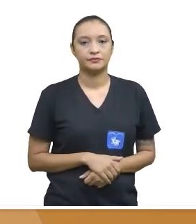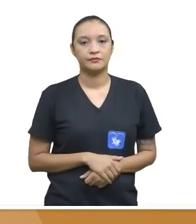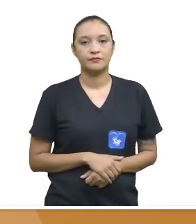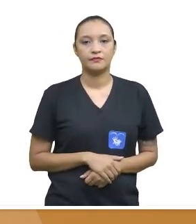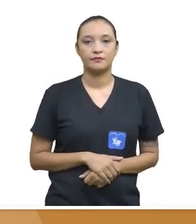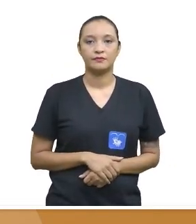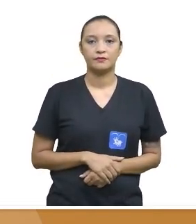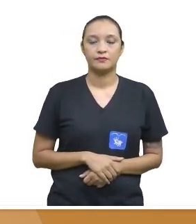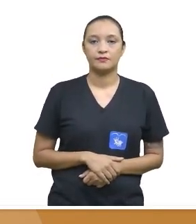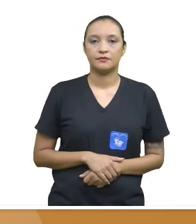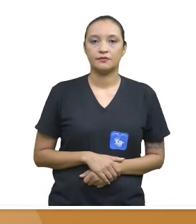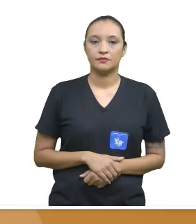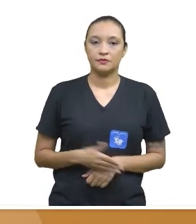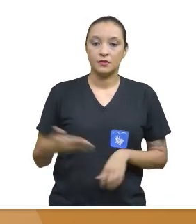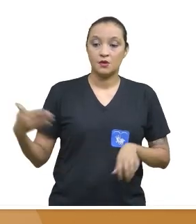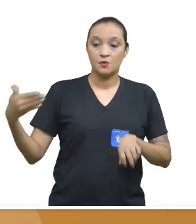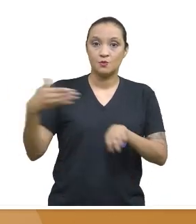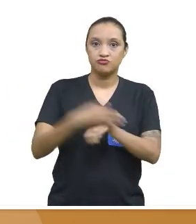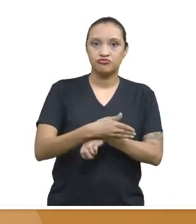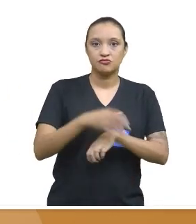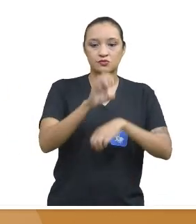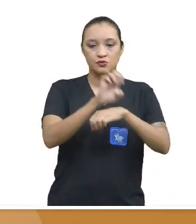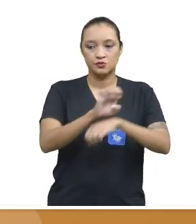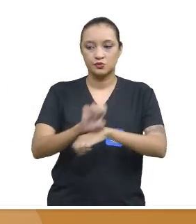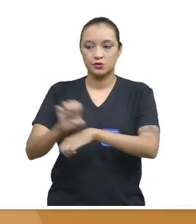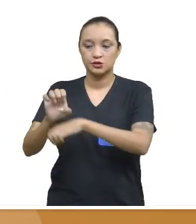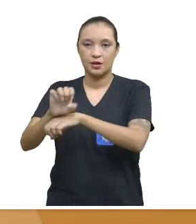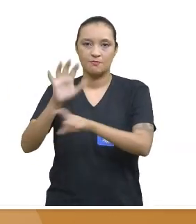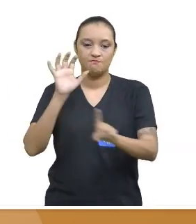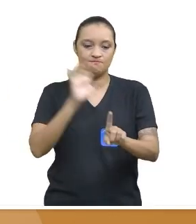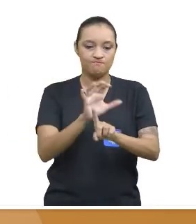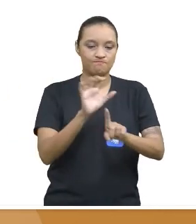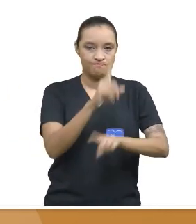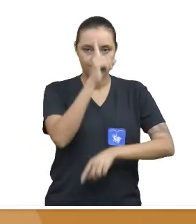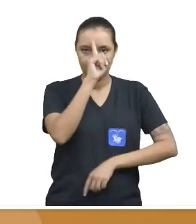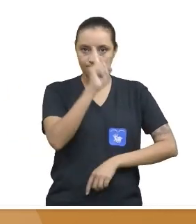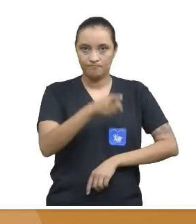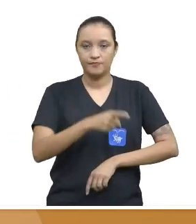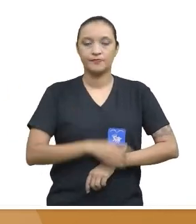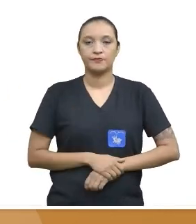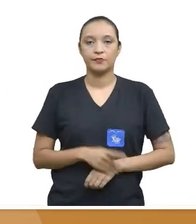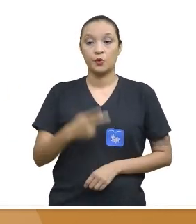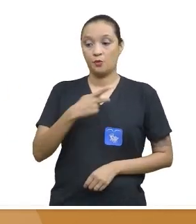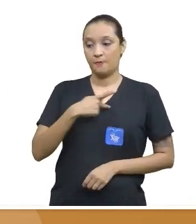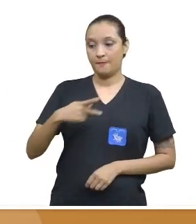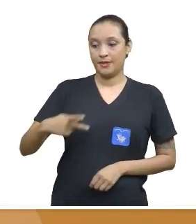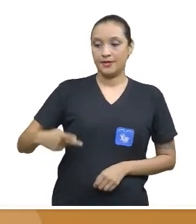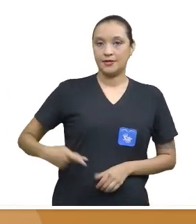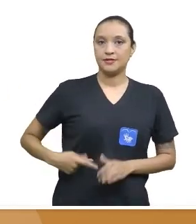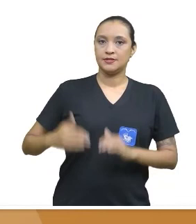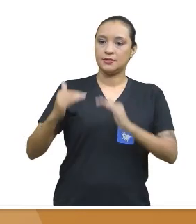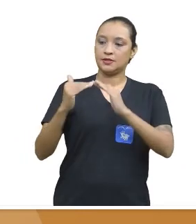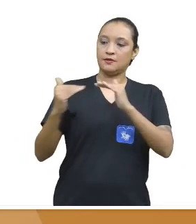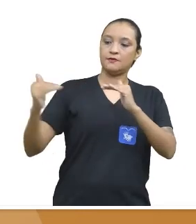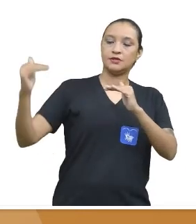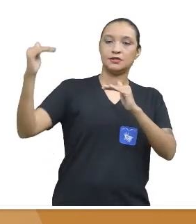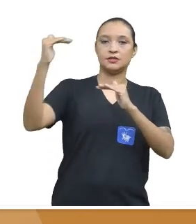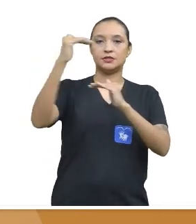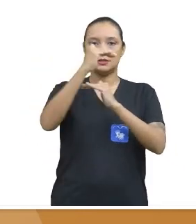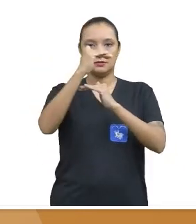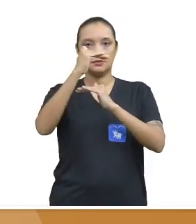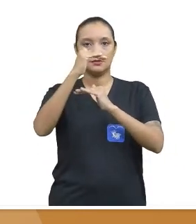nos estados, intervir nos estados. O que era essa intervenção? O presidente estava acima ali da função de